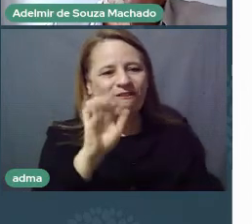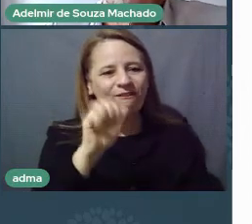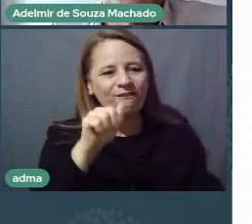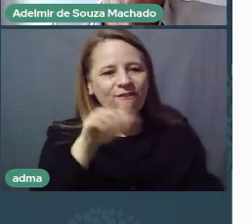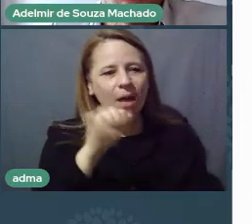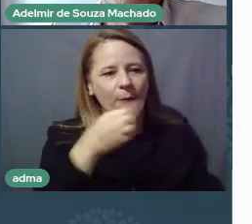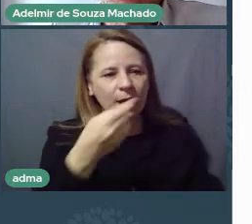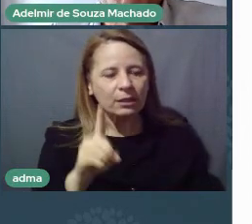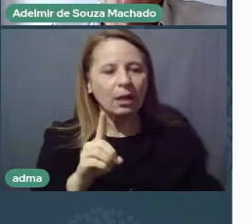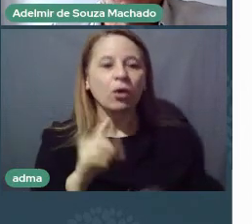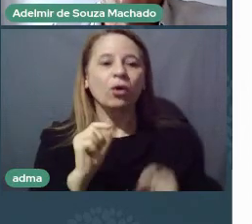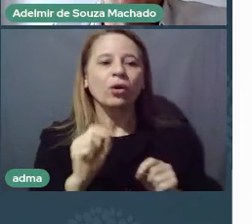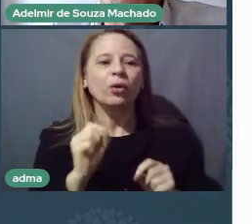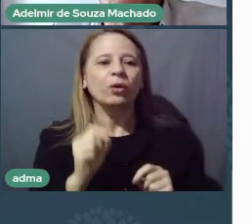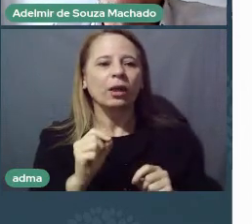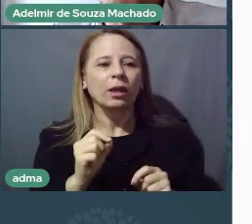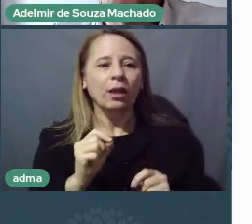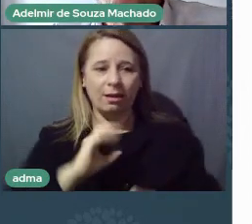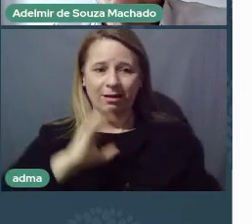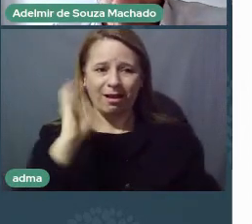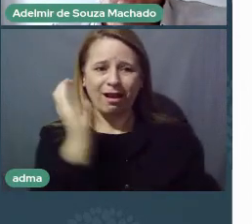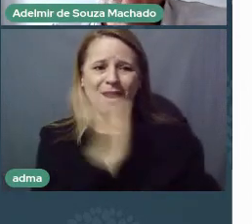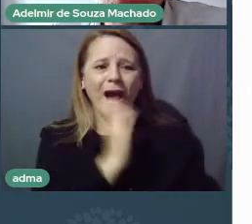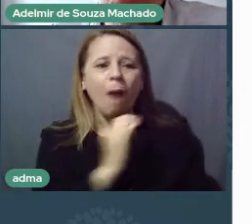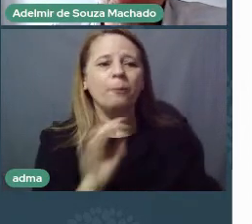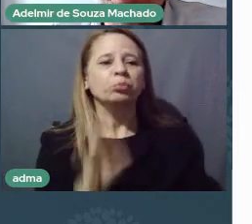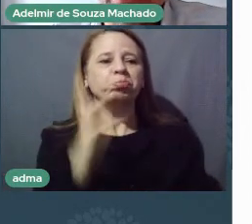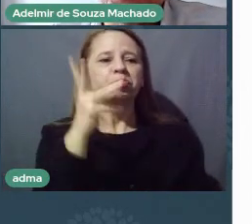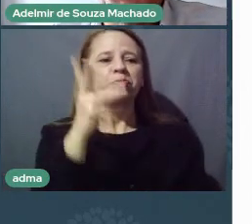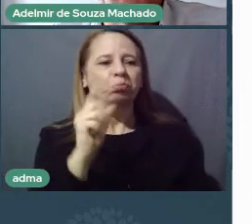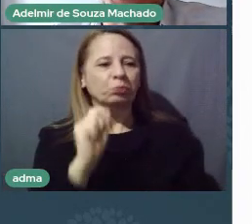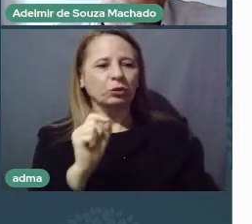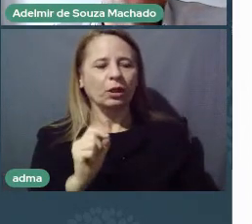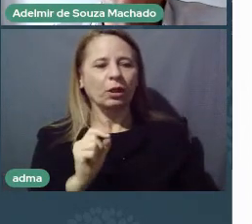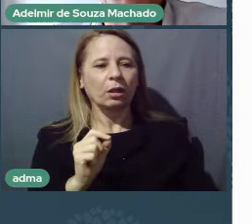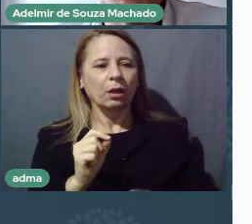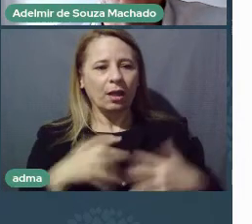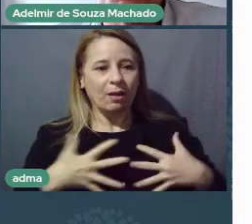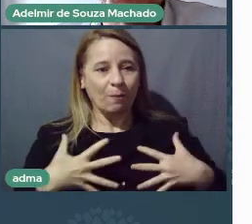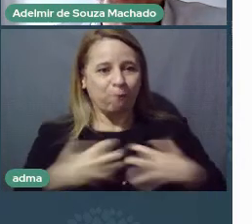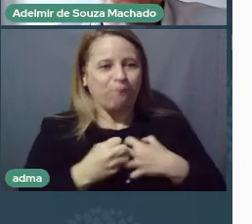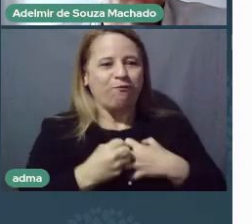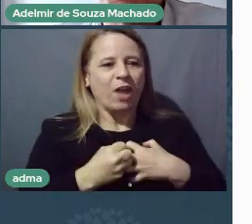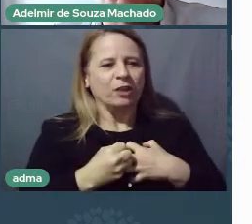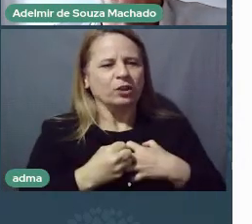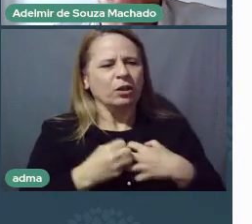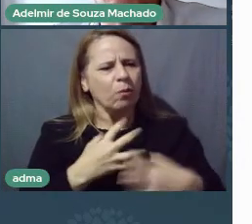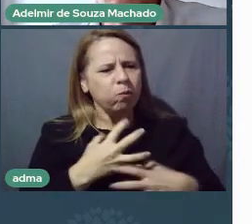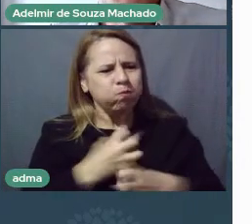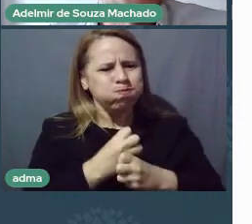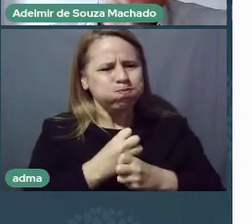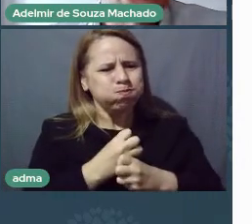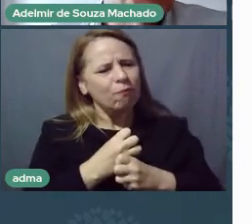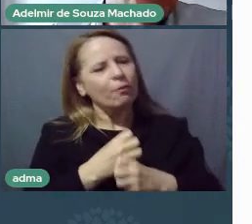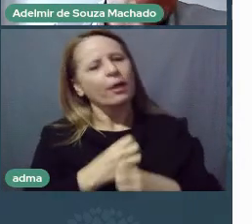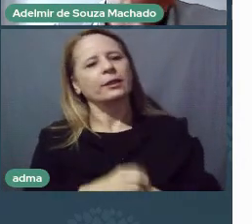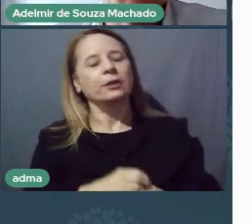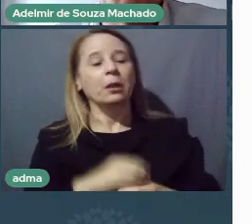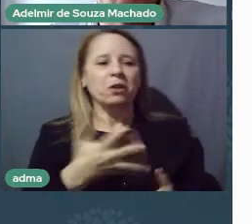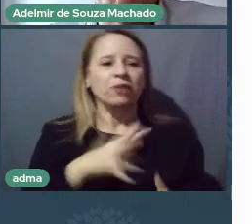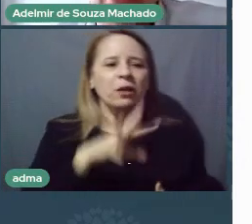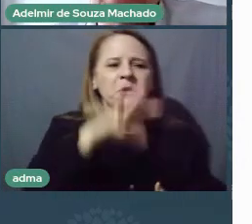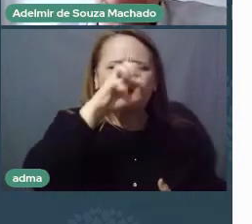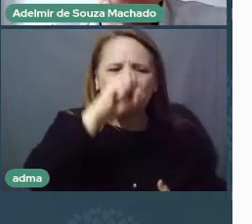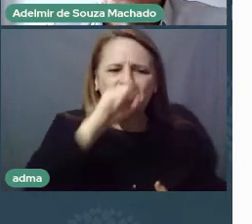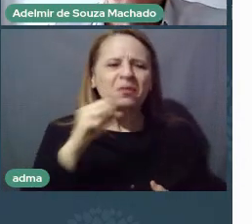esse brônquio fique mais rapidamente pronto para se fechar para qualquer outro estímulo, que pode ser um cheiro